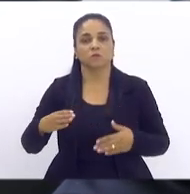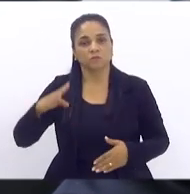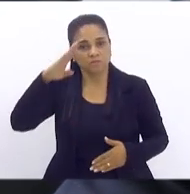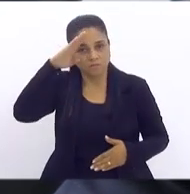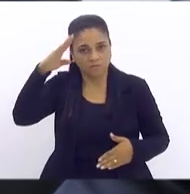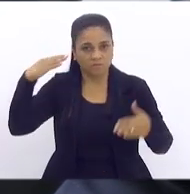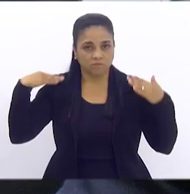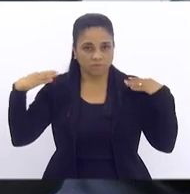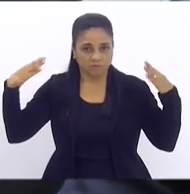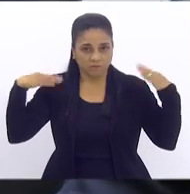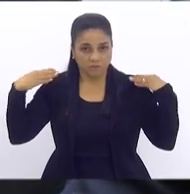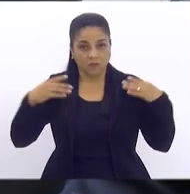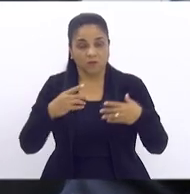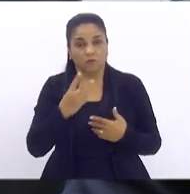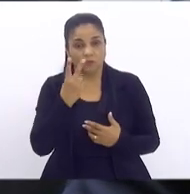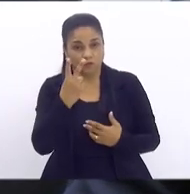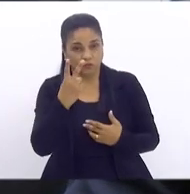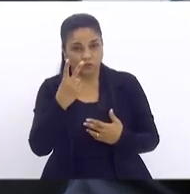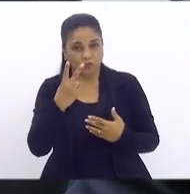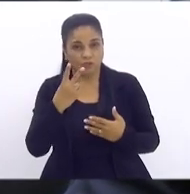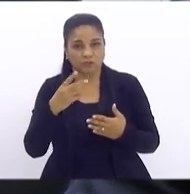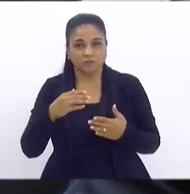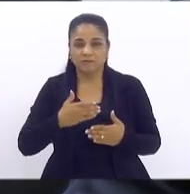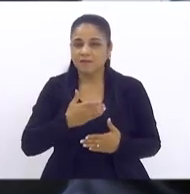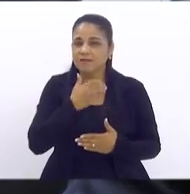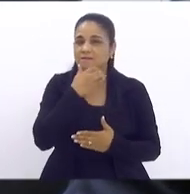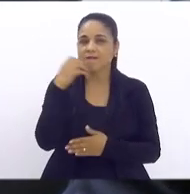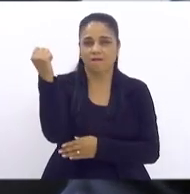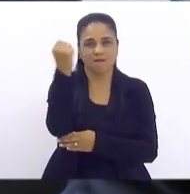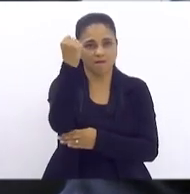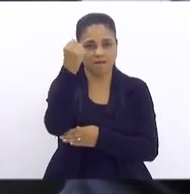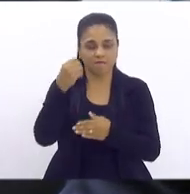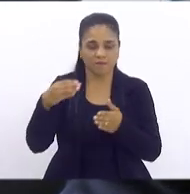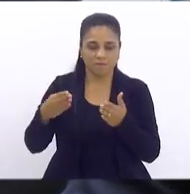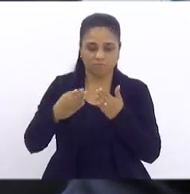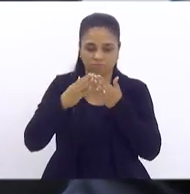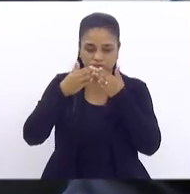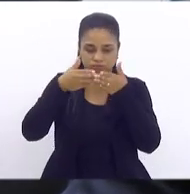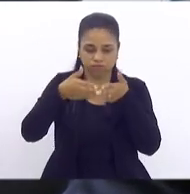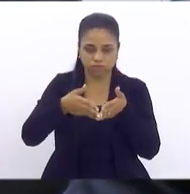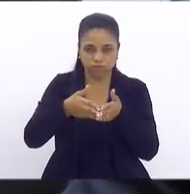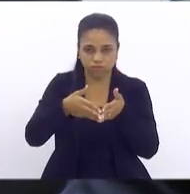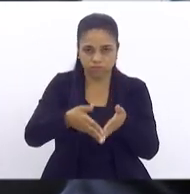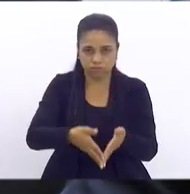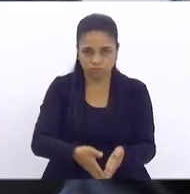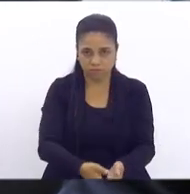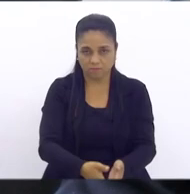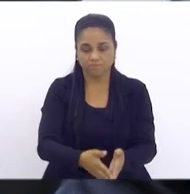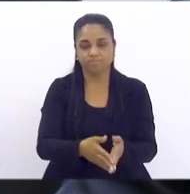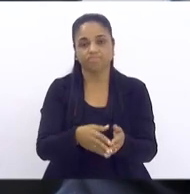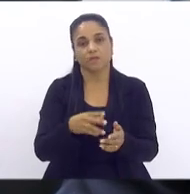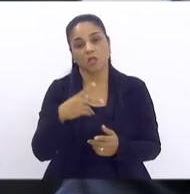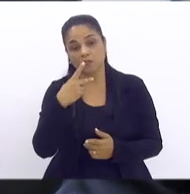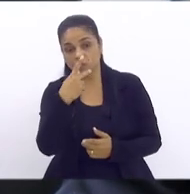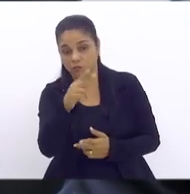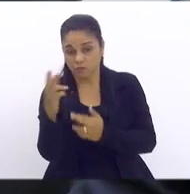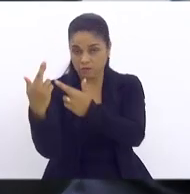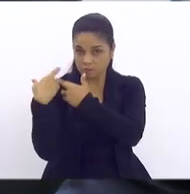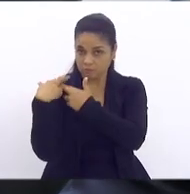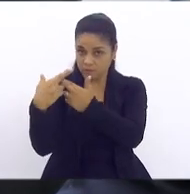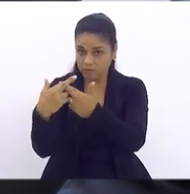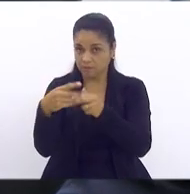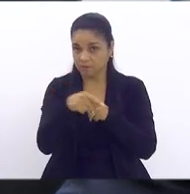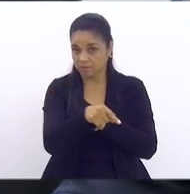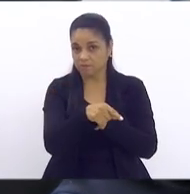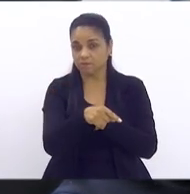graves acidentes que ocorreram. Até porque julgar acidentes de fatos de navegação é de competência de vocês. Definir-lhes a